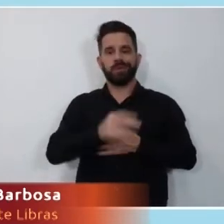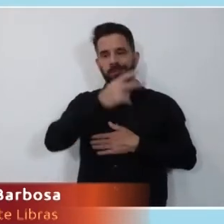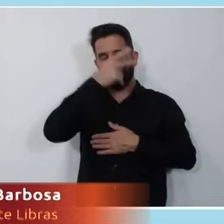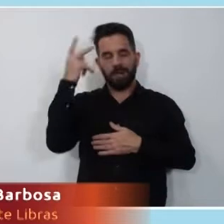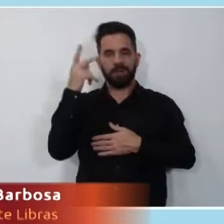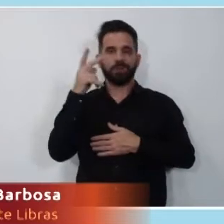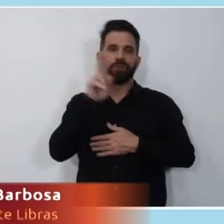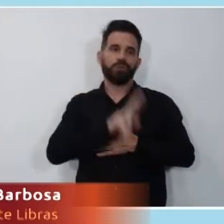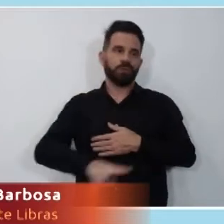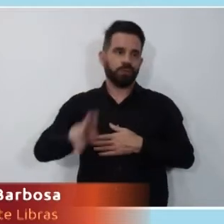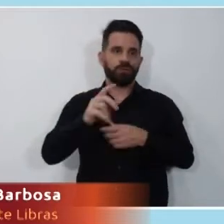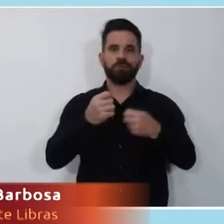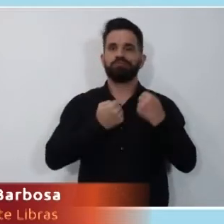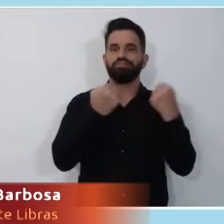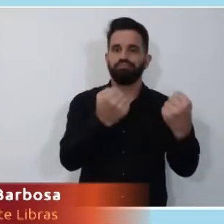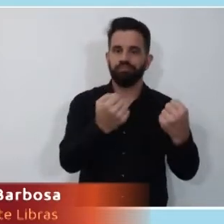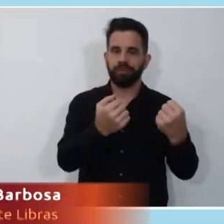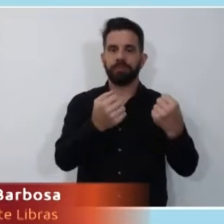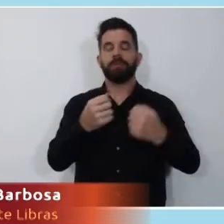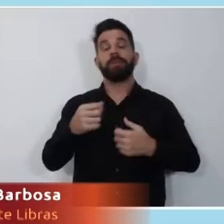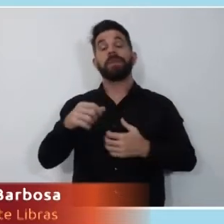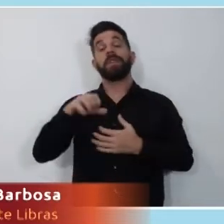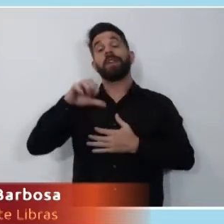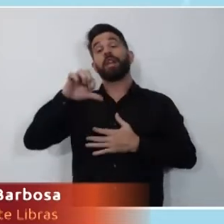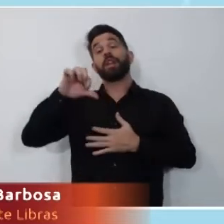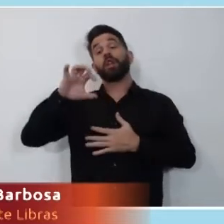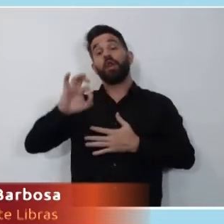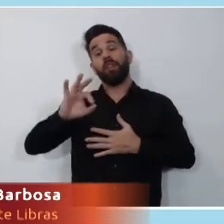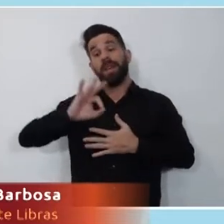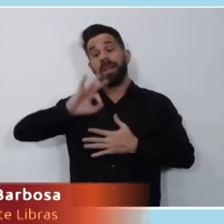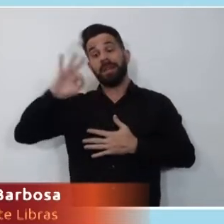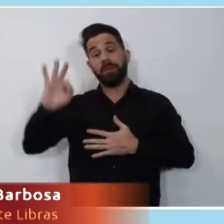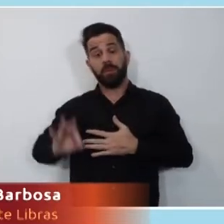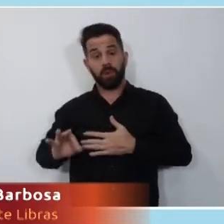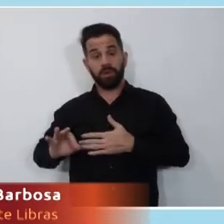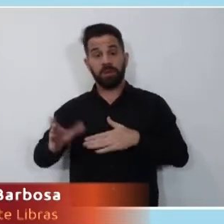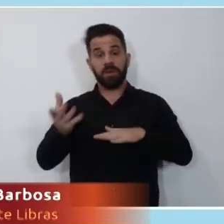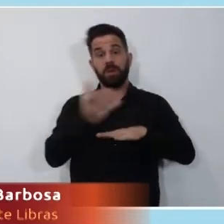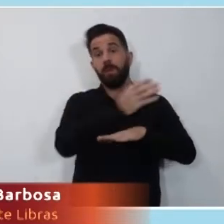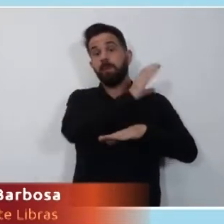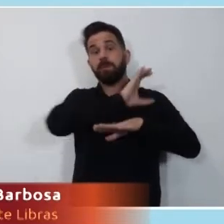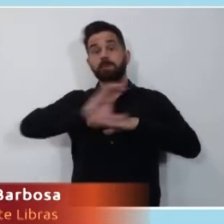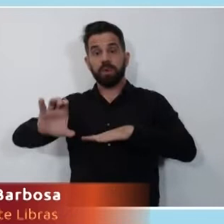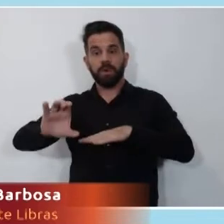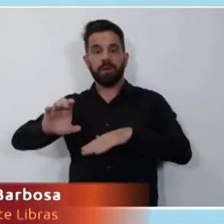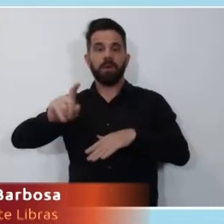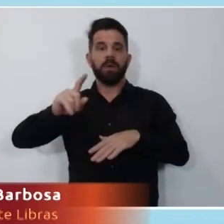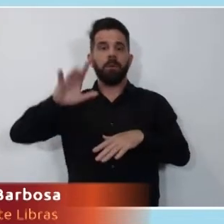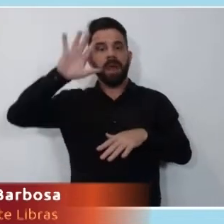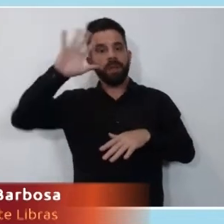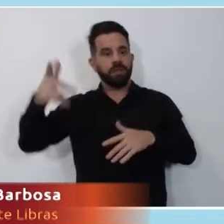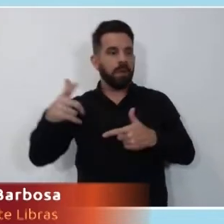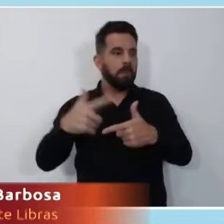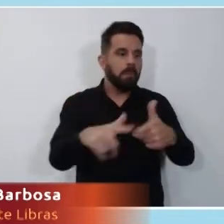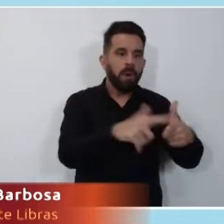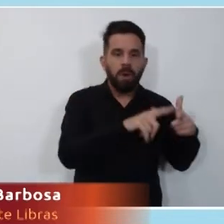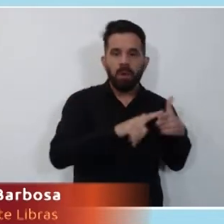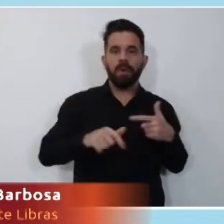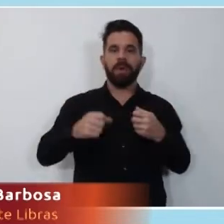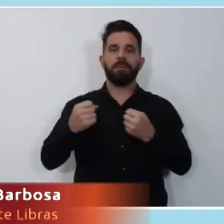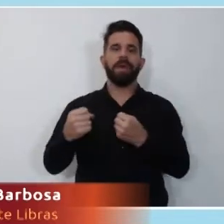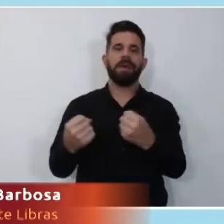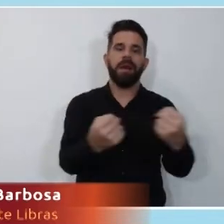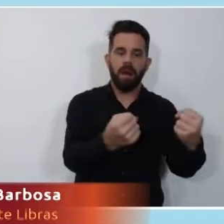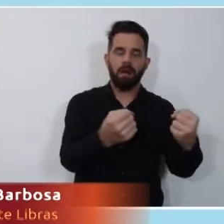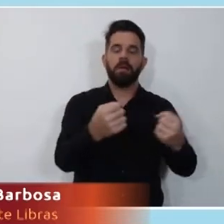né, das cidades, gasta 90% ou mais dos recursos públicos para resolver o problema do carro. Então, assim, as distorções